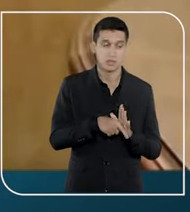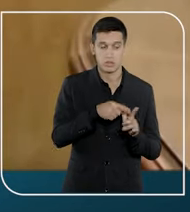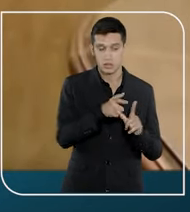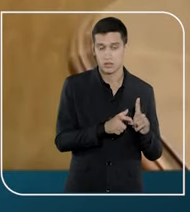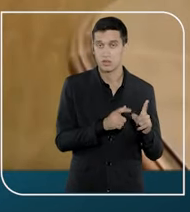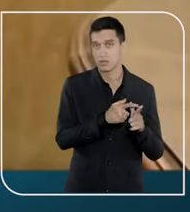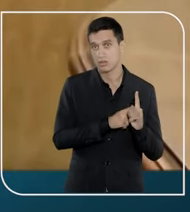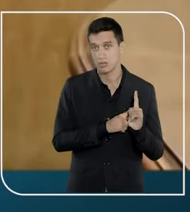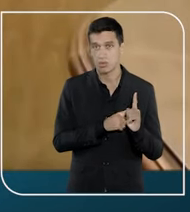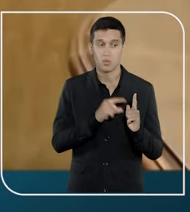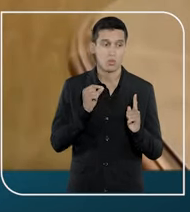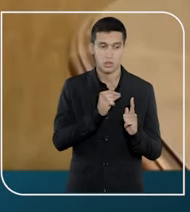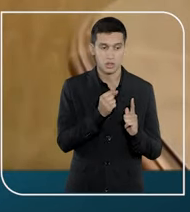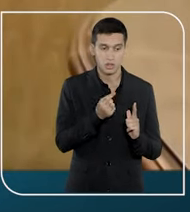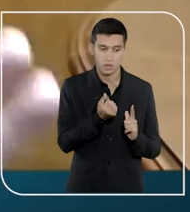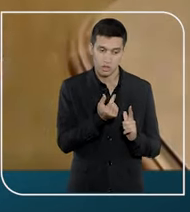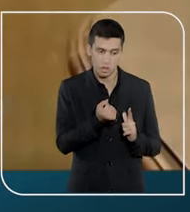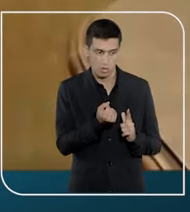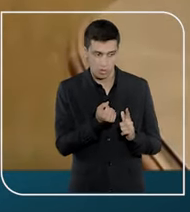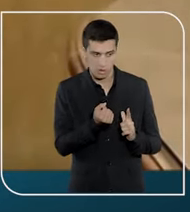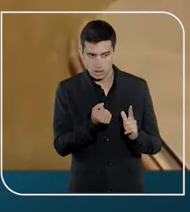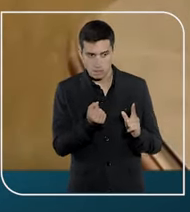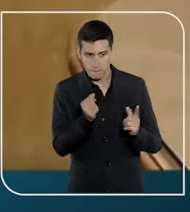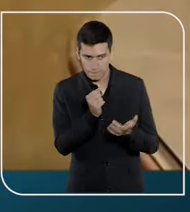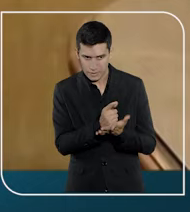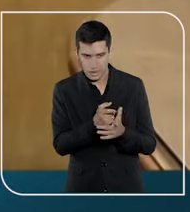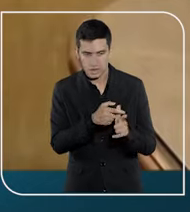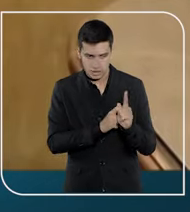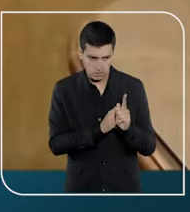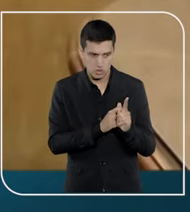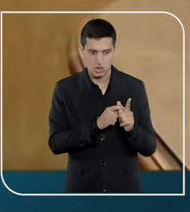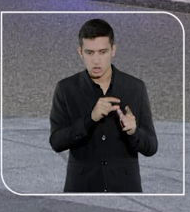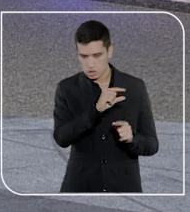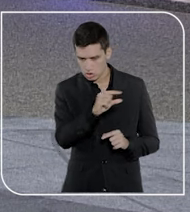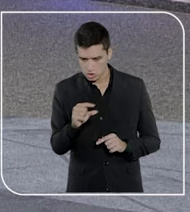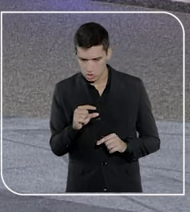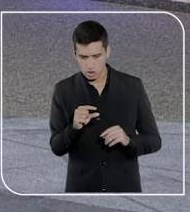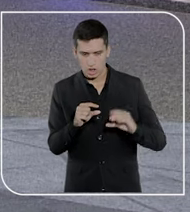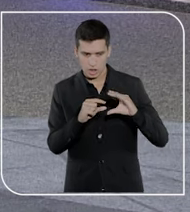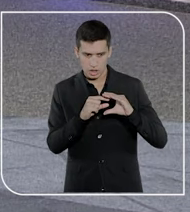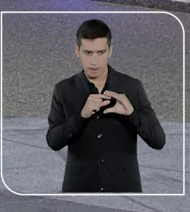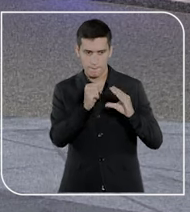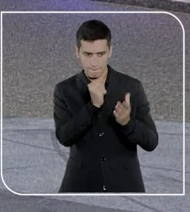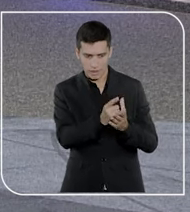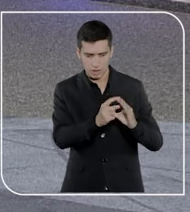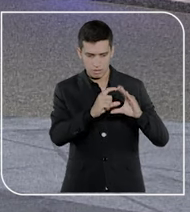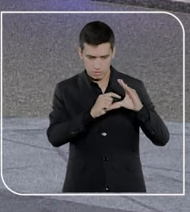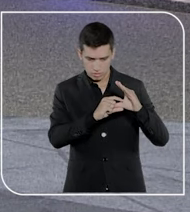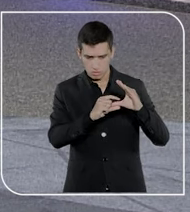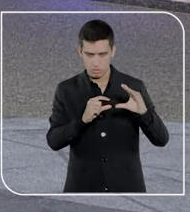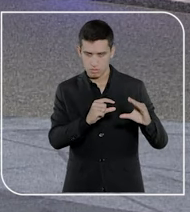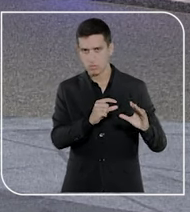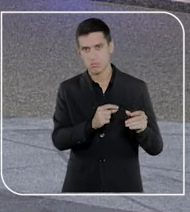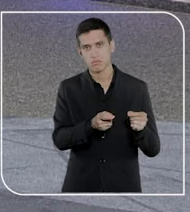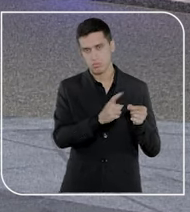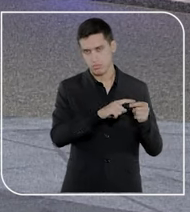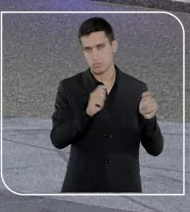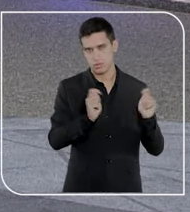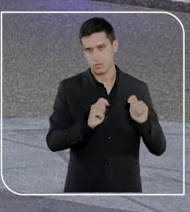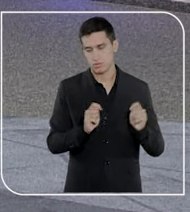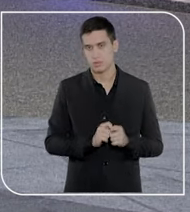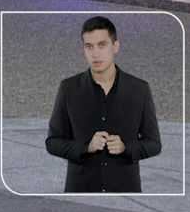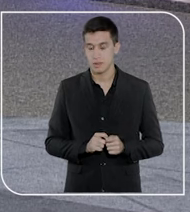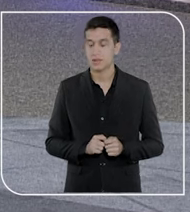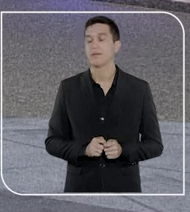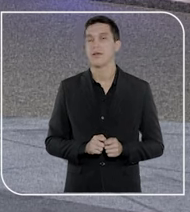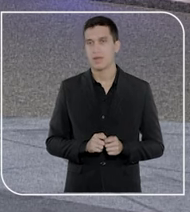dele. Acho que assim ficou mais muito claro para visualizar como acontece. Com certeza, esses exemplos